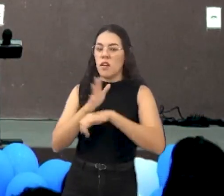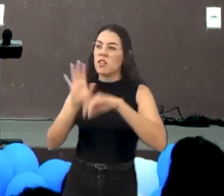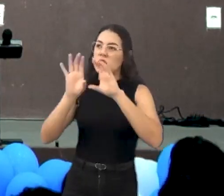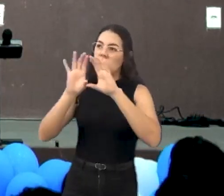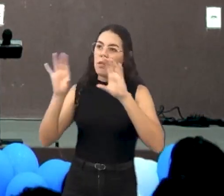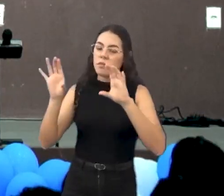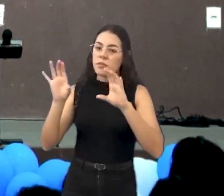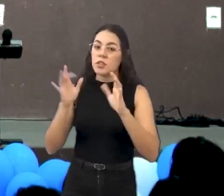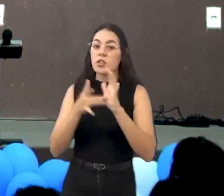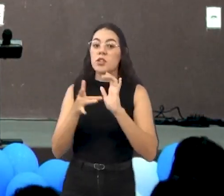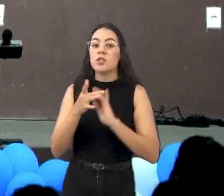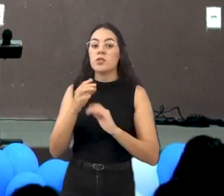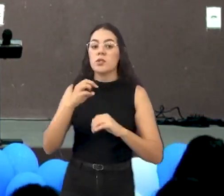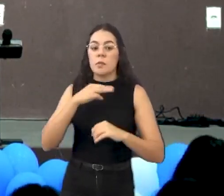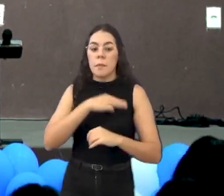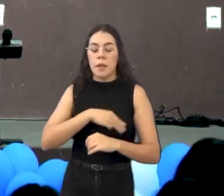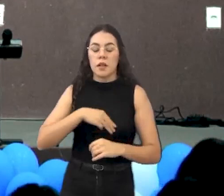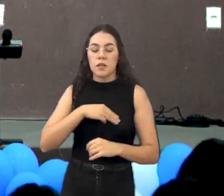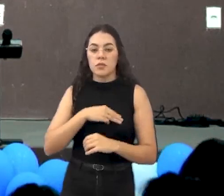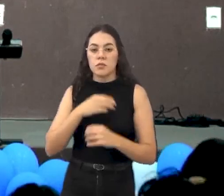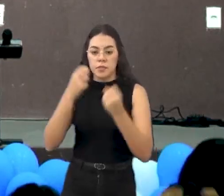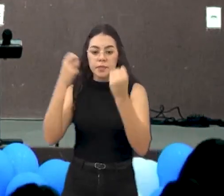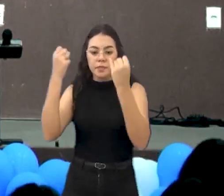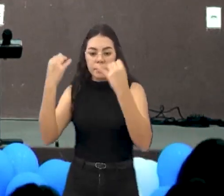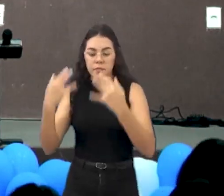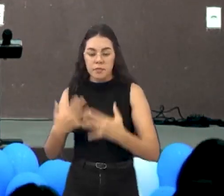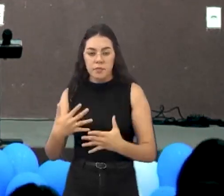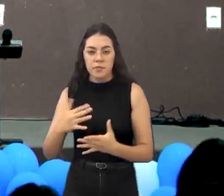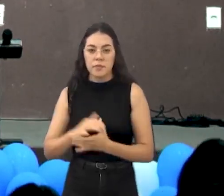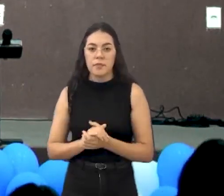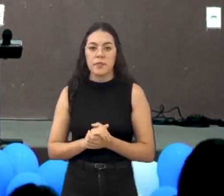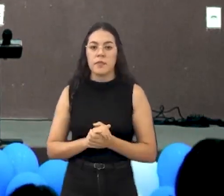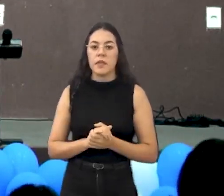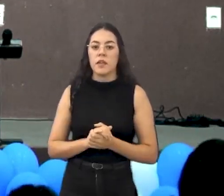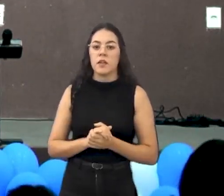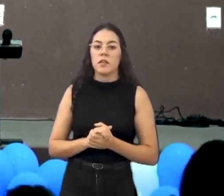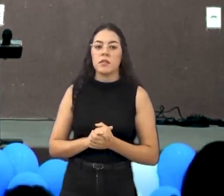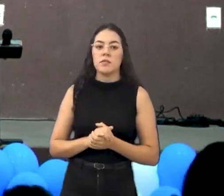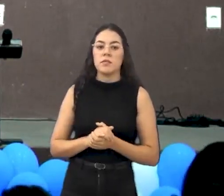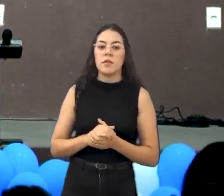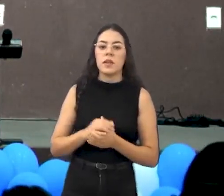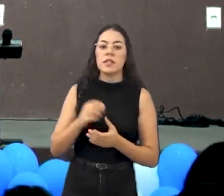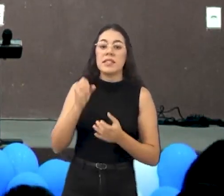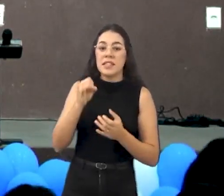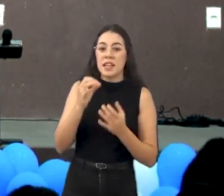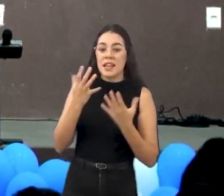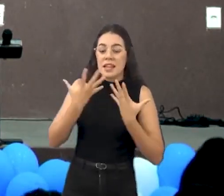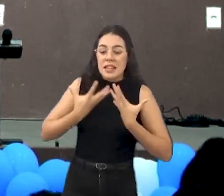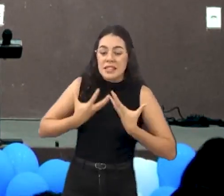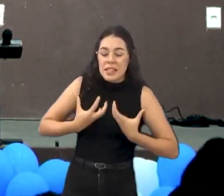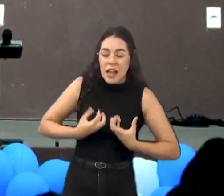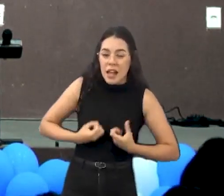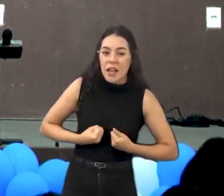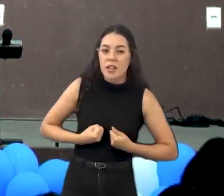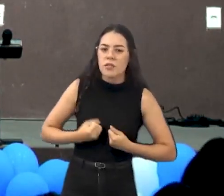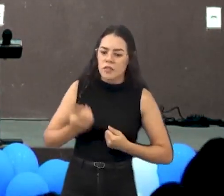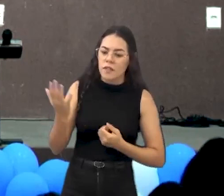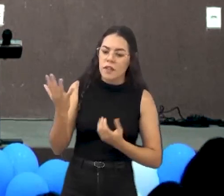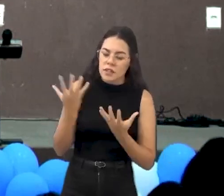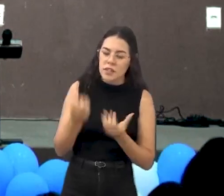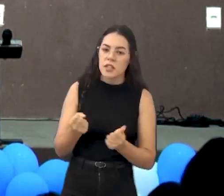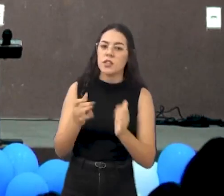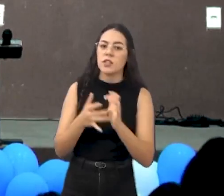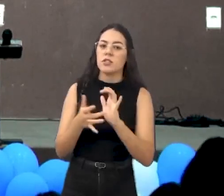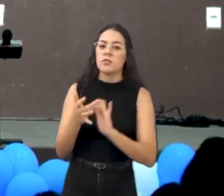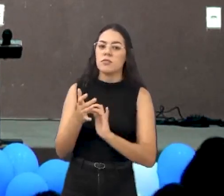Olha o que é que Jesus disse, Mateus 11, 28 e 29. Vinde a mim todos os que estáis cansados e oprimidos, e eu vos aliviarei.